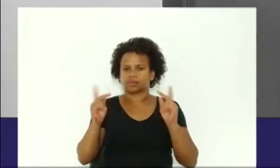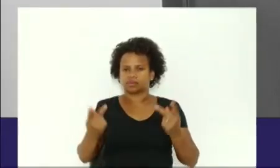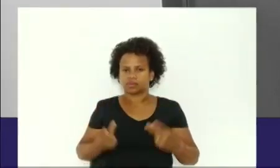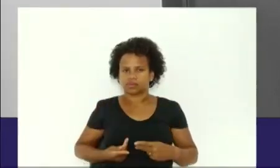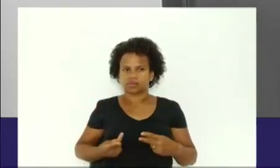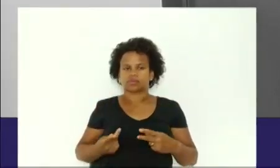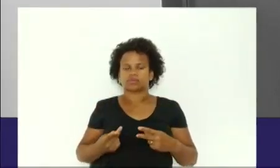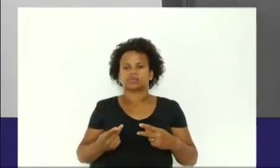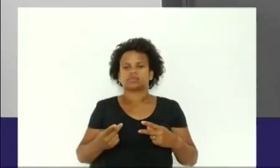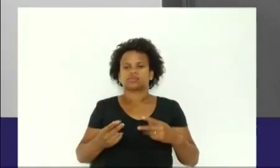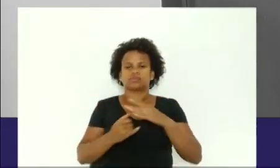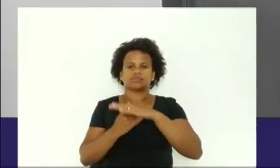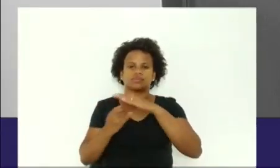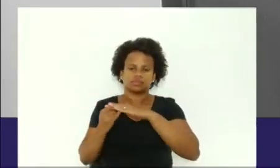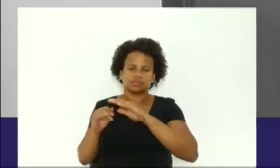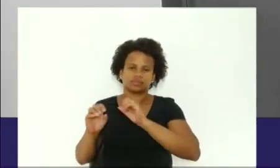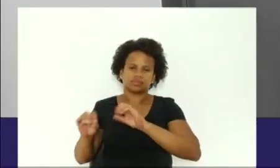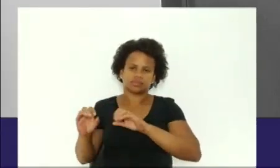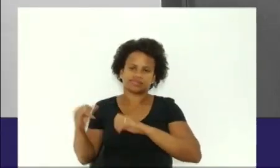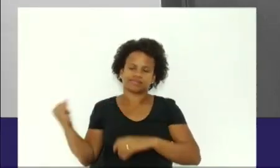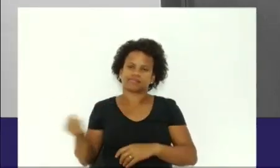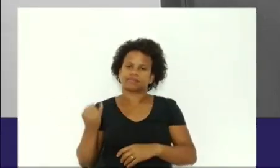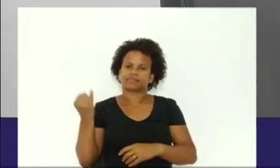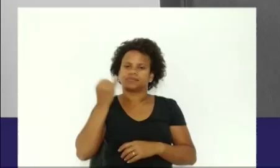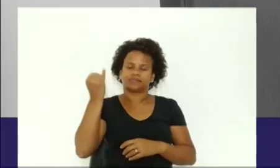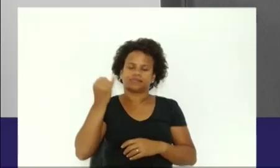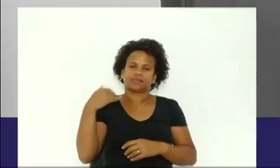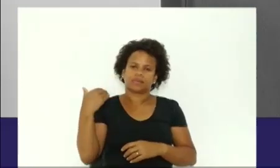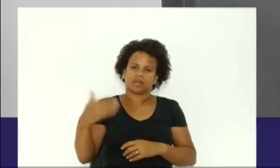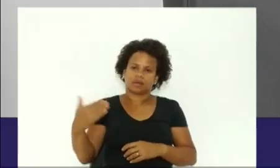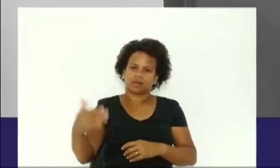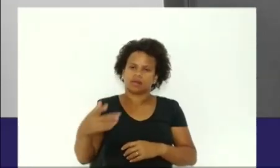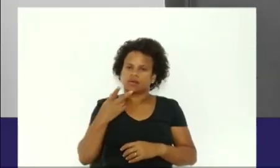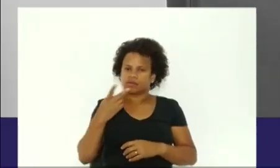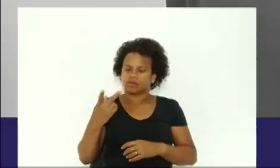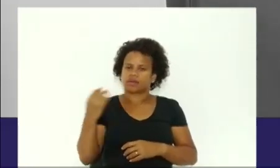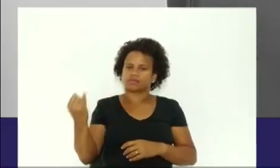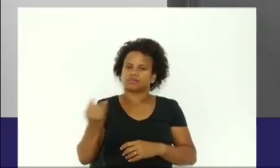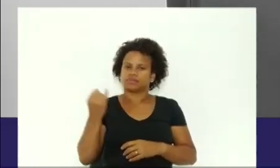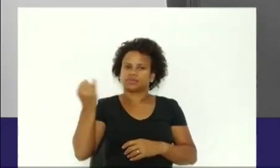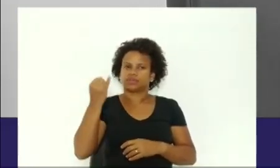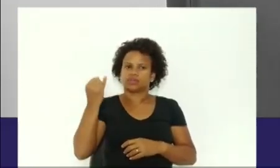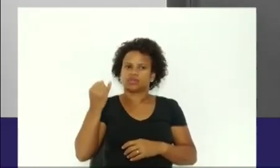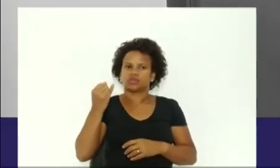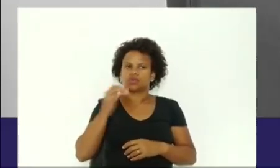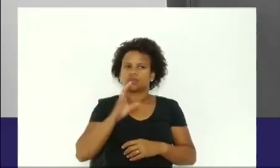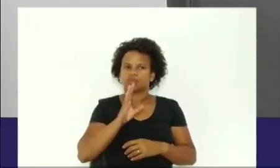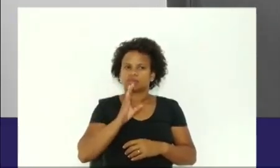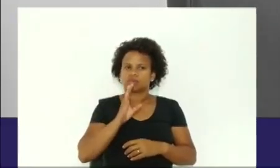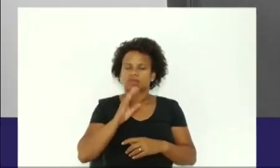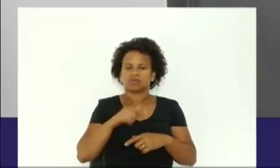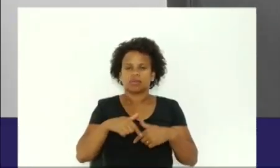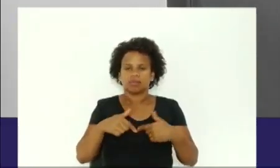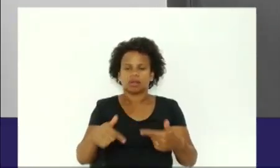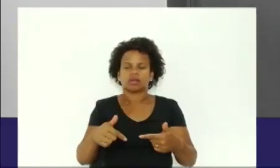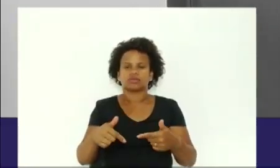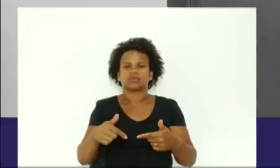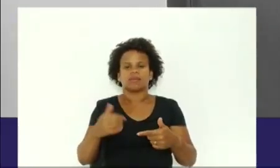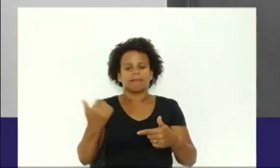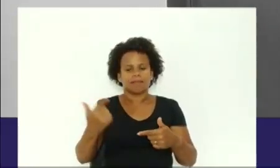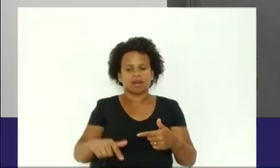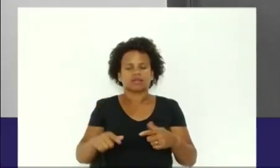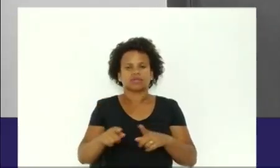tão importante. Cada vez mais, fala-se da relevância de ir além dos conhecimentos práticos, considerando também as